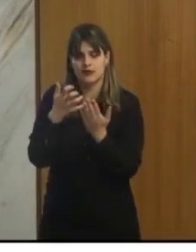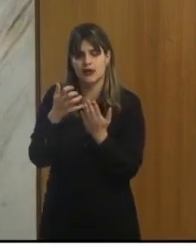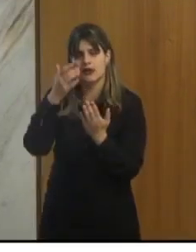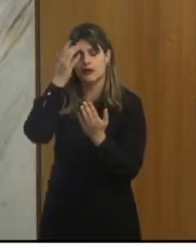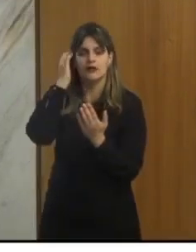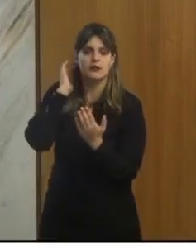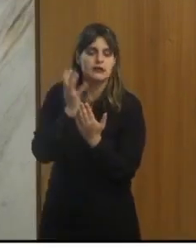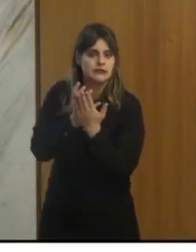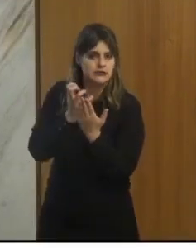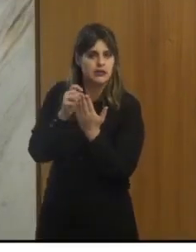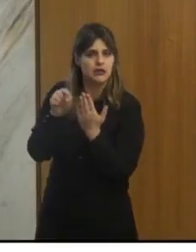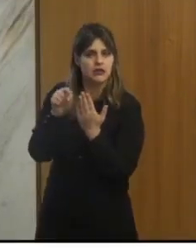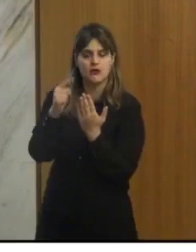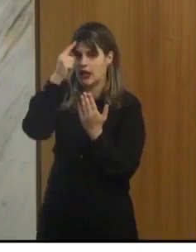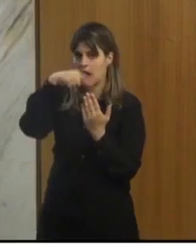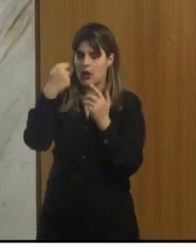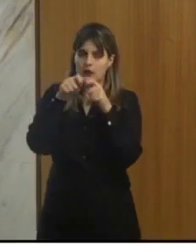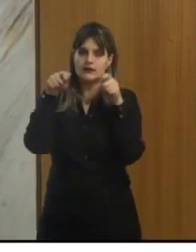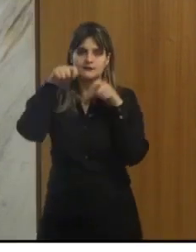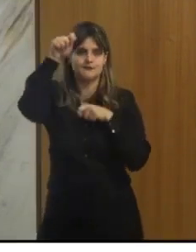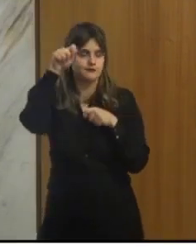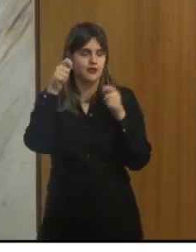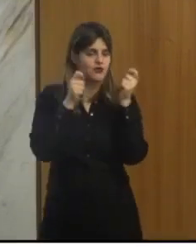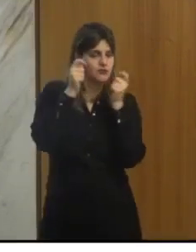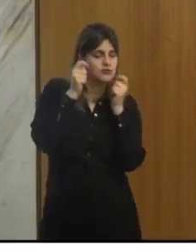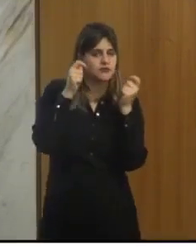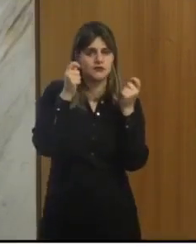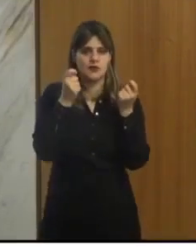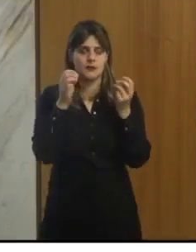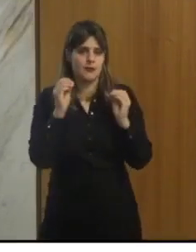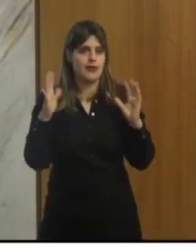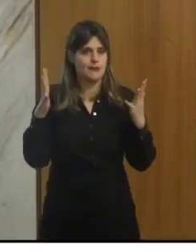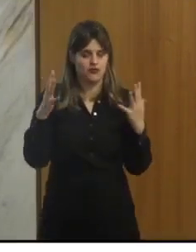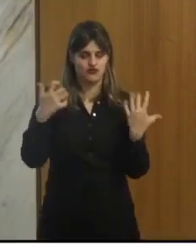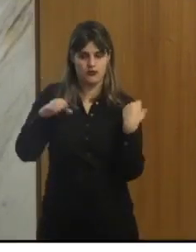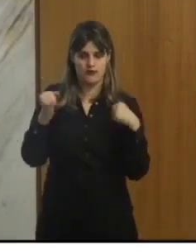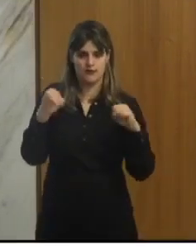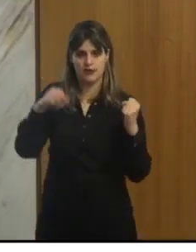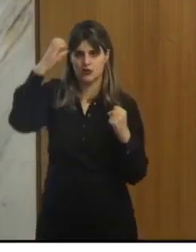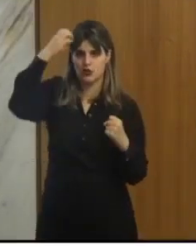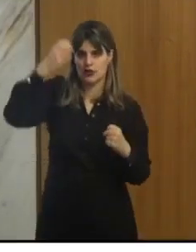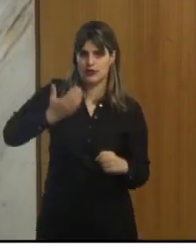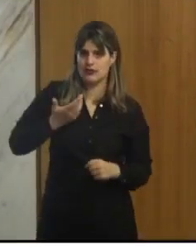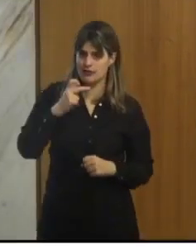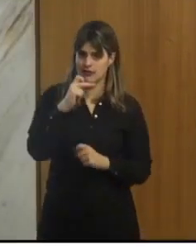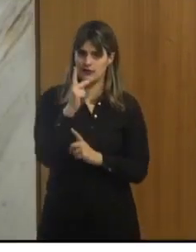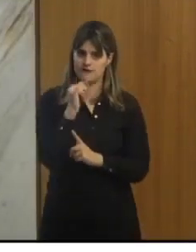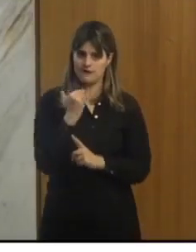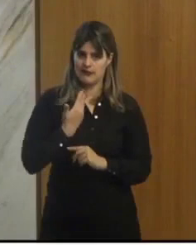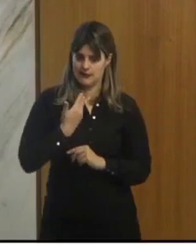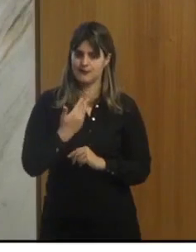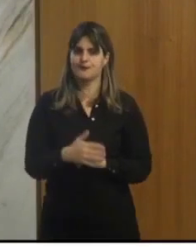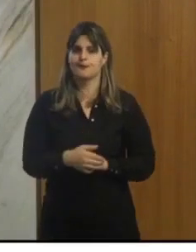Destaca ele o alongamento dos rostos, as expressões delicadas e o movimento das mãos, nomeadamente do Rei David.